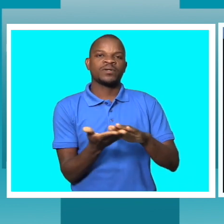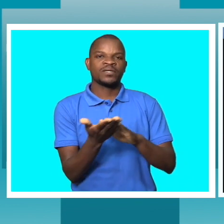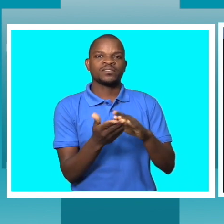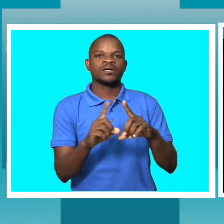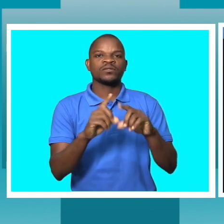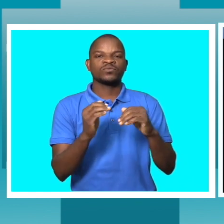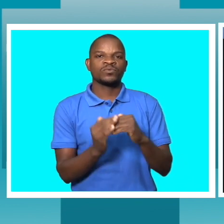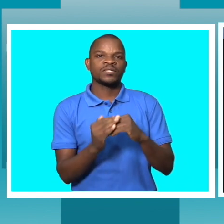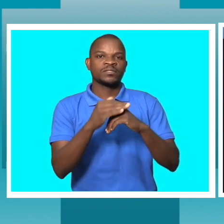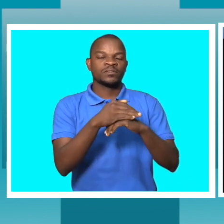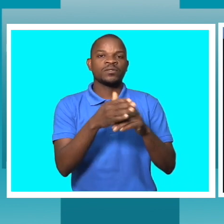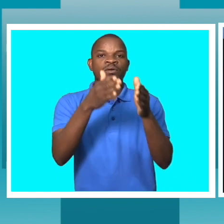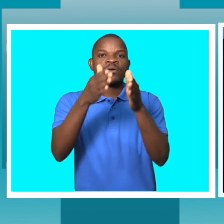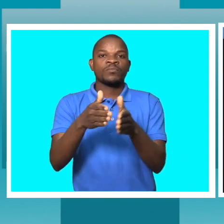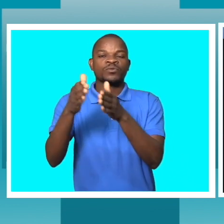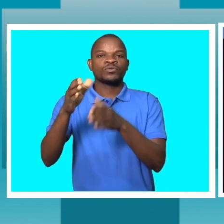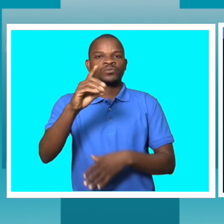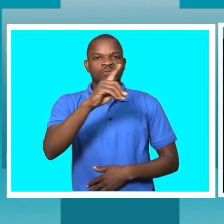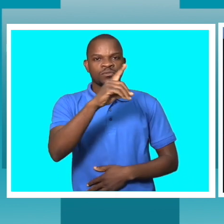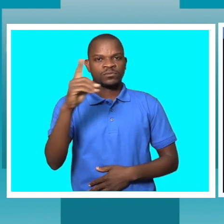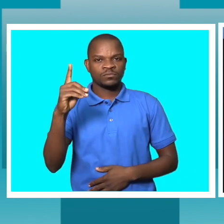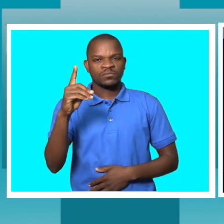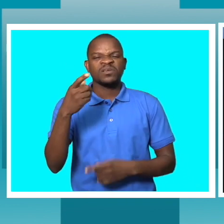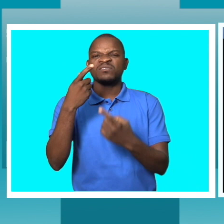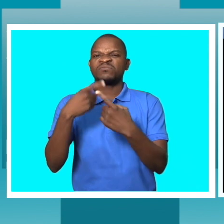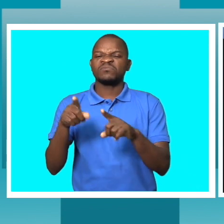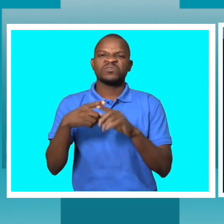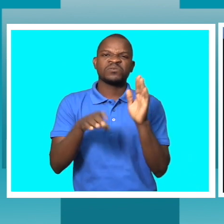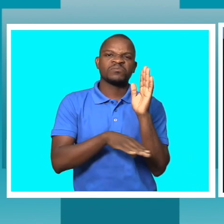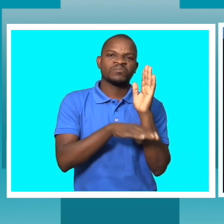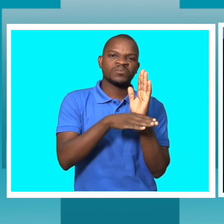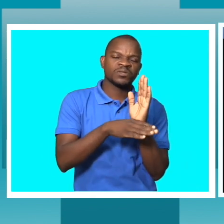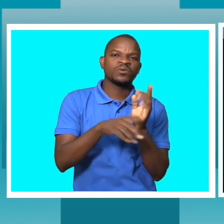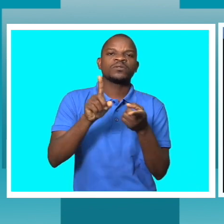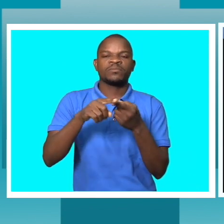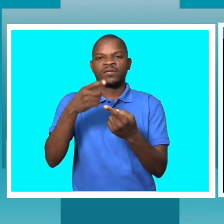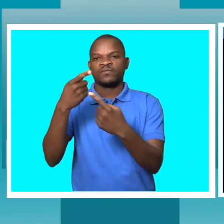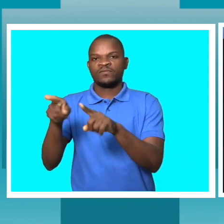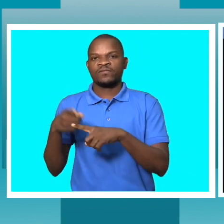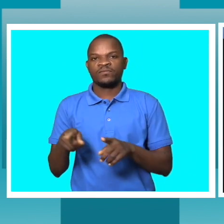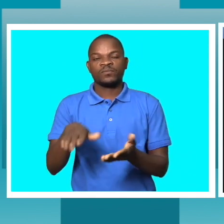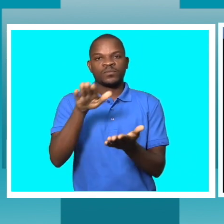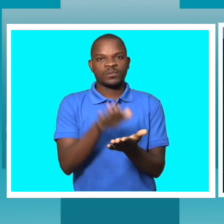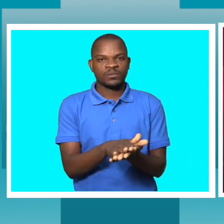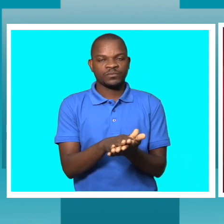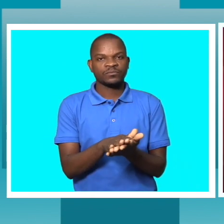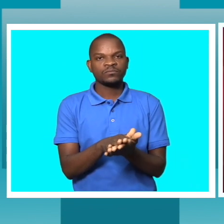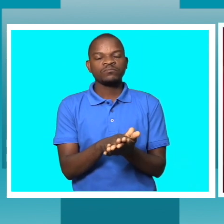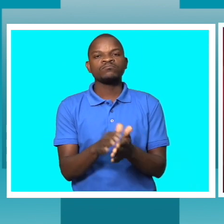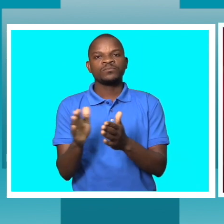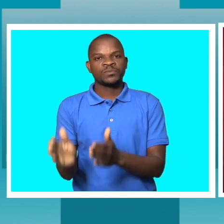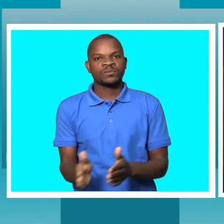bases de acessibilidade da pessoa com deficiência aos edifícios ou aos locais de atendimento.